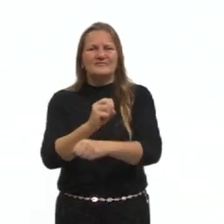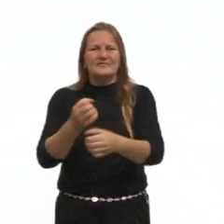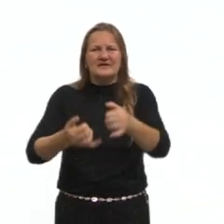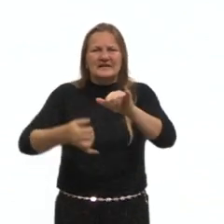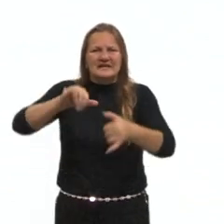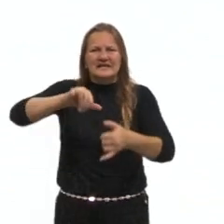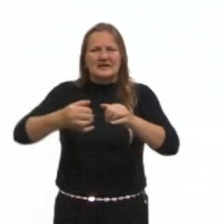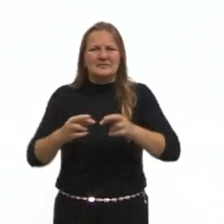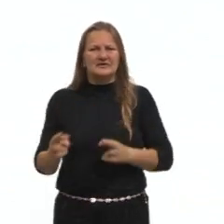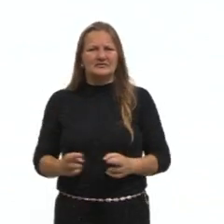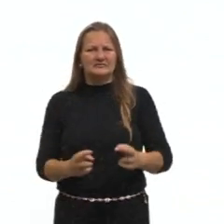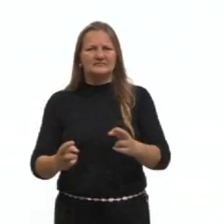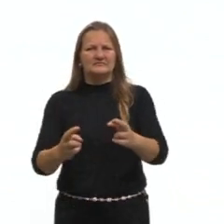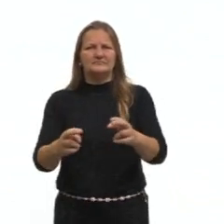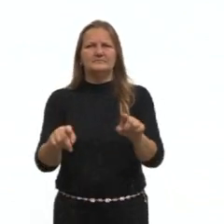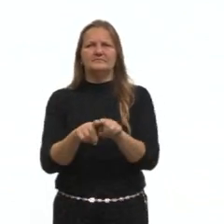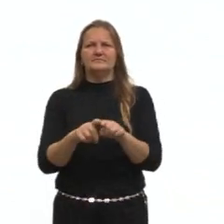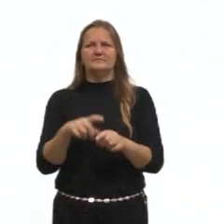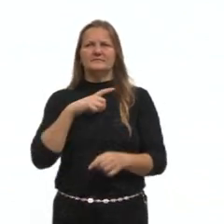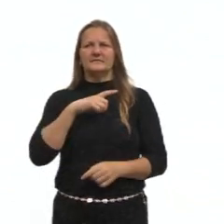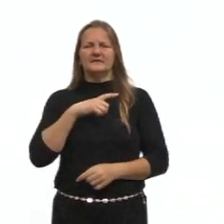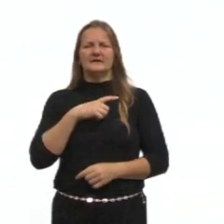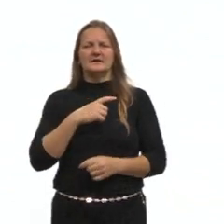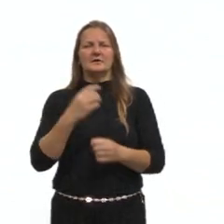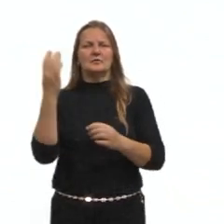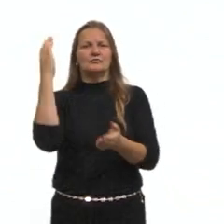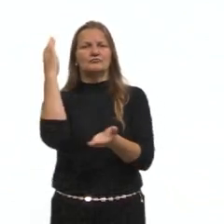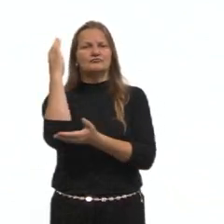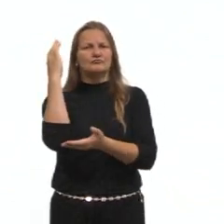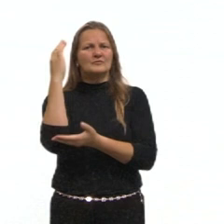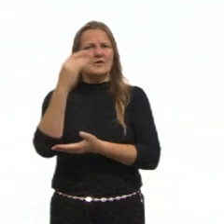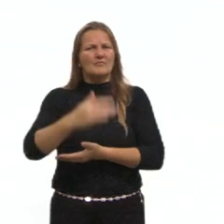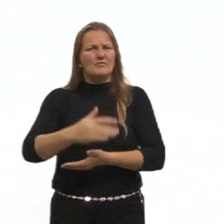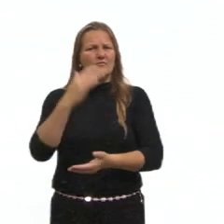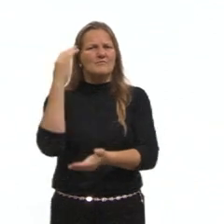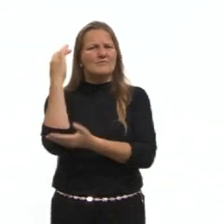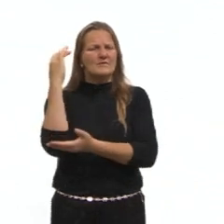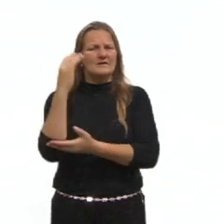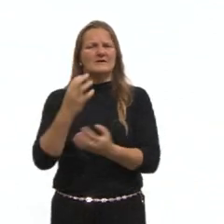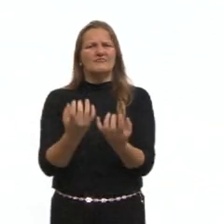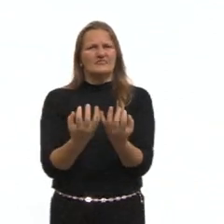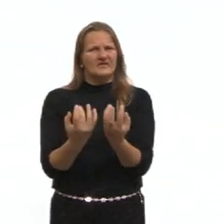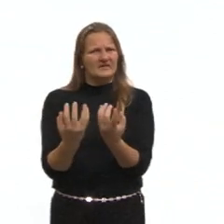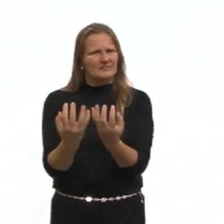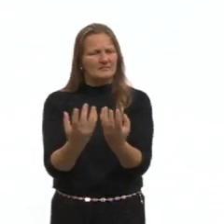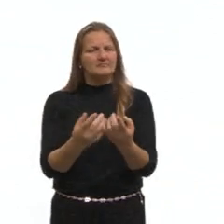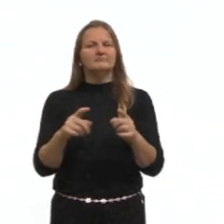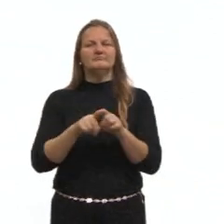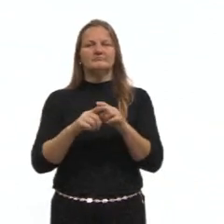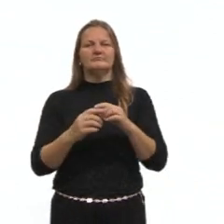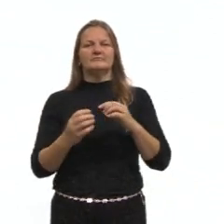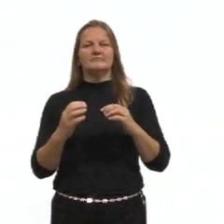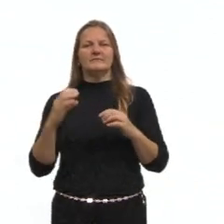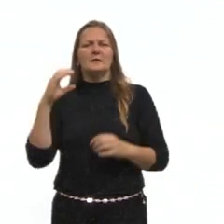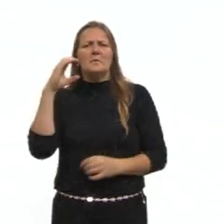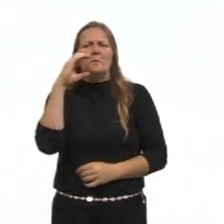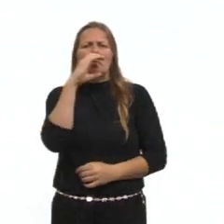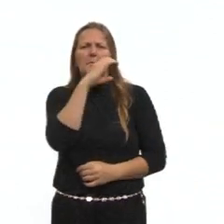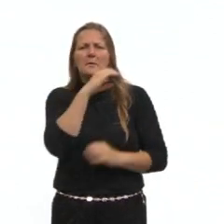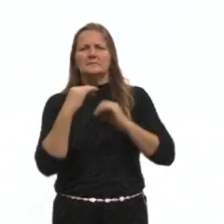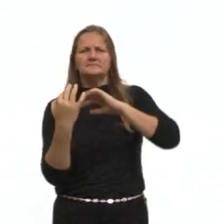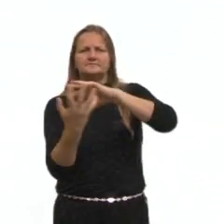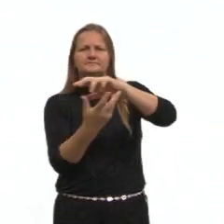então também temos o desmatamento com queimadas aquecimento global